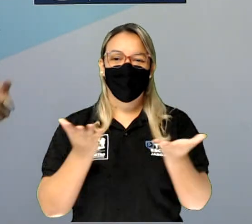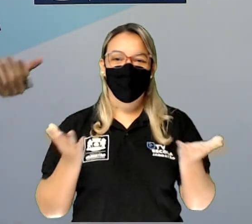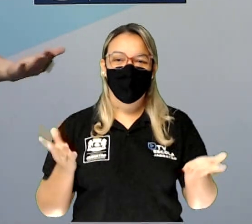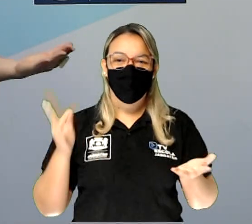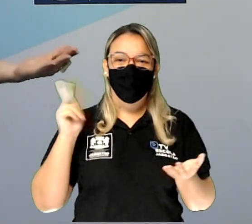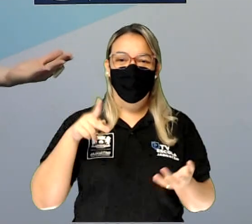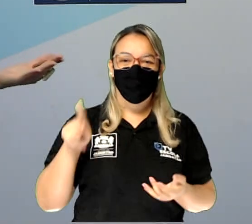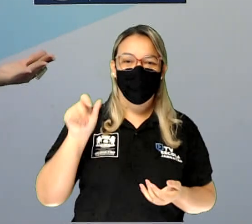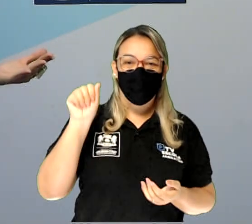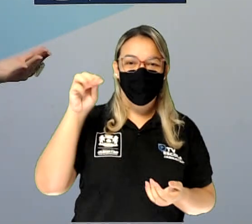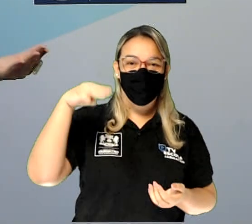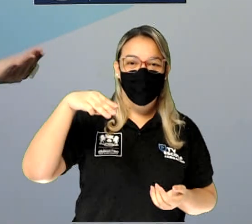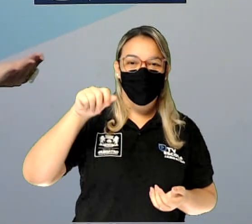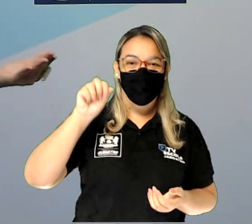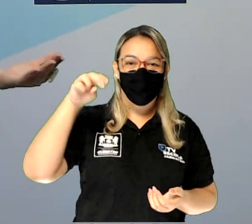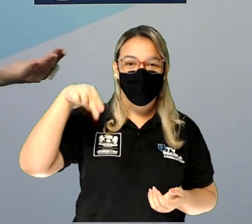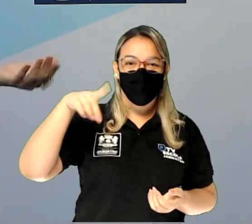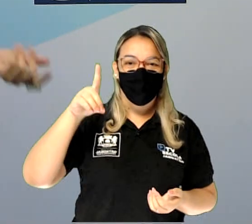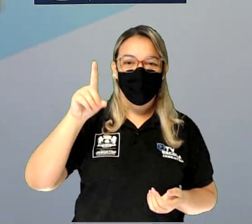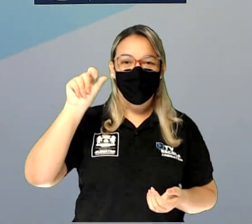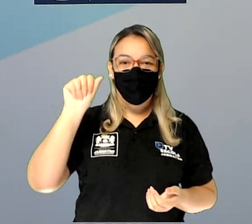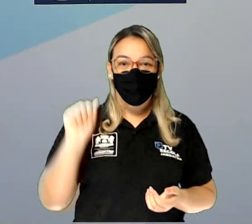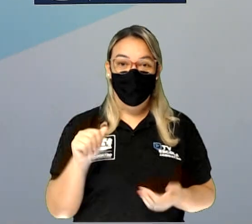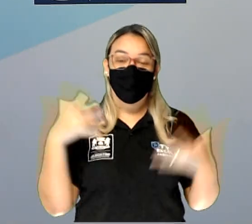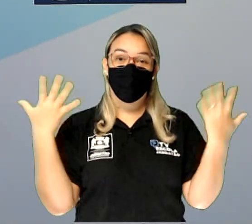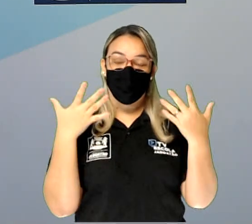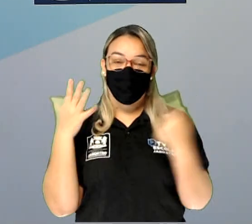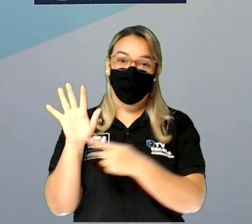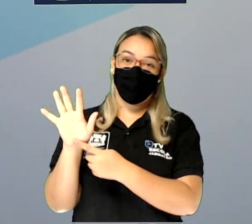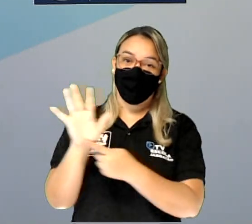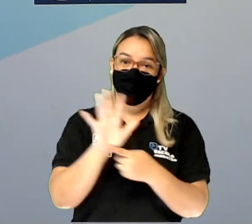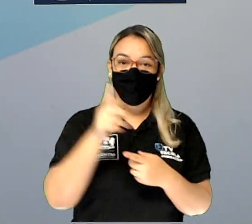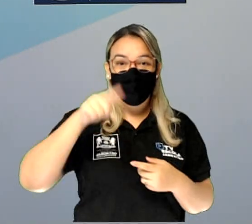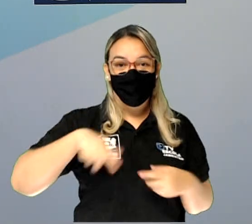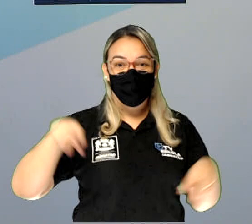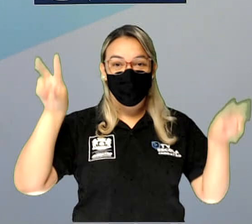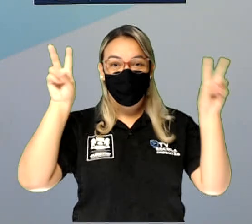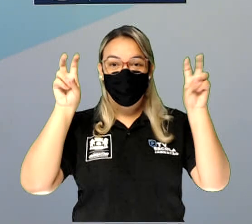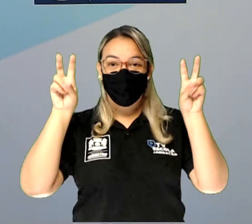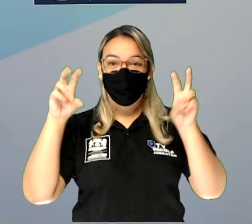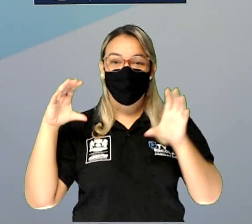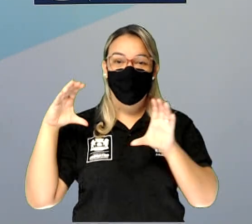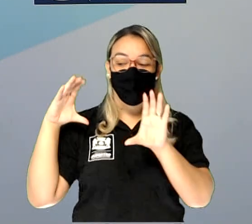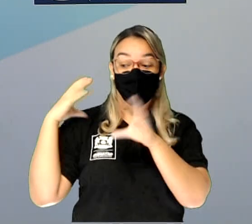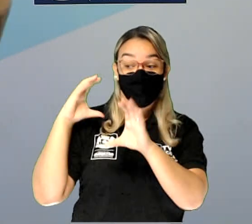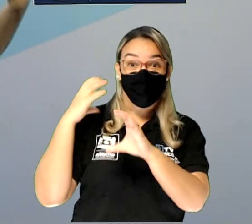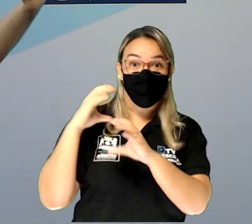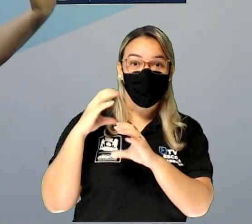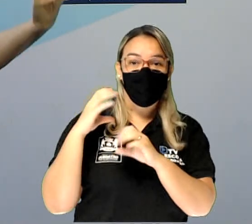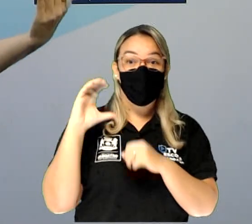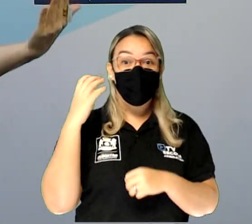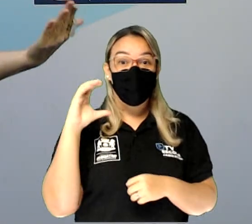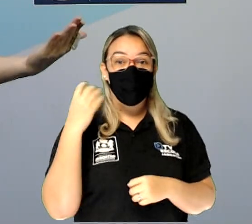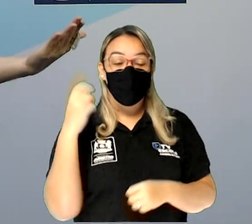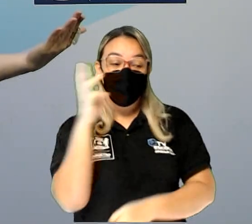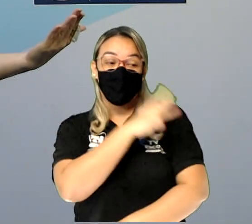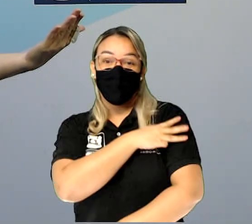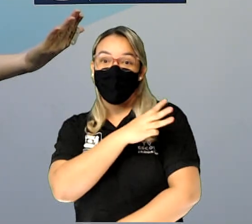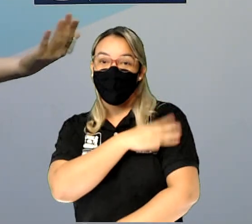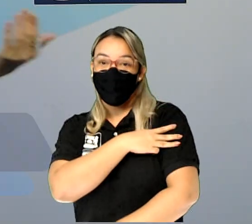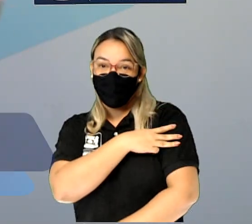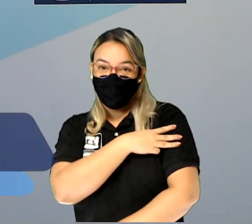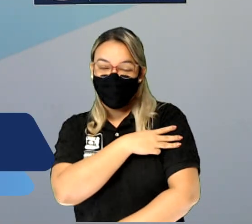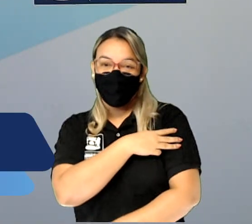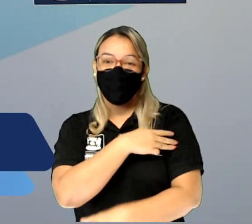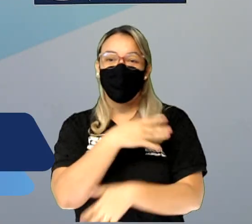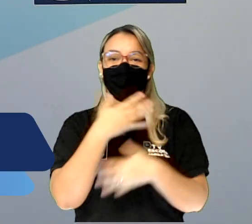pessoal! Eu sou a professora Amanda Cisneiros e trago para vocês mais um componente curricular de ciências para os alunos do terceiro